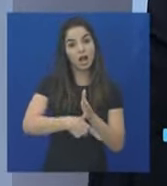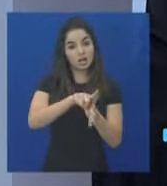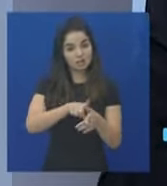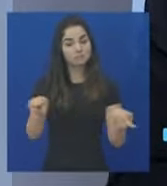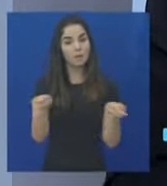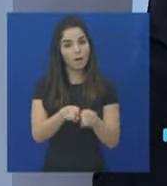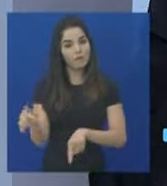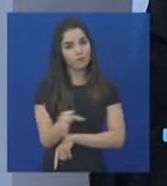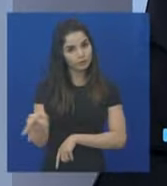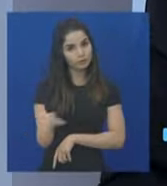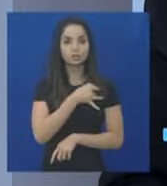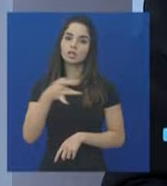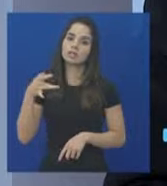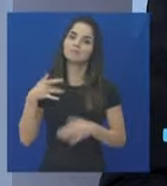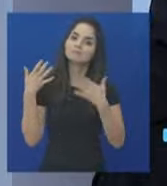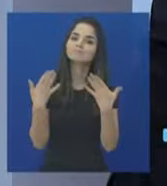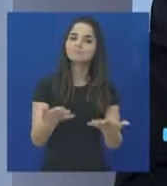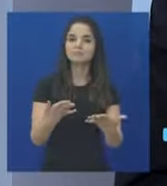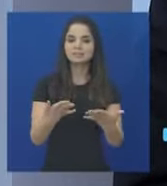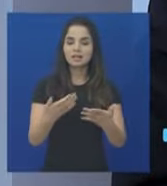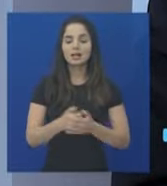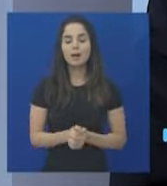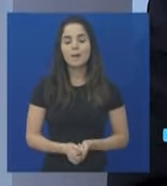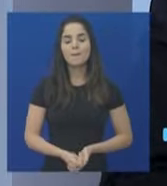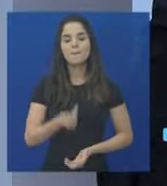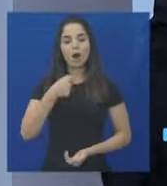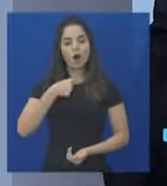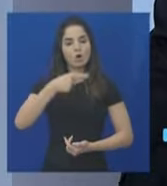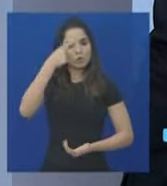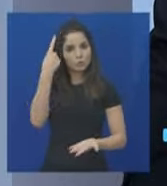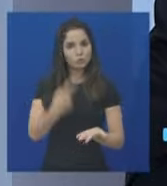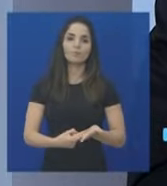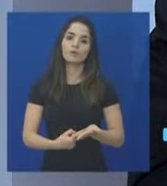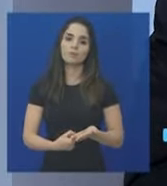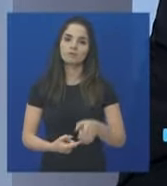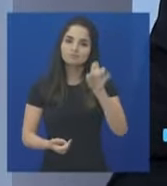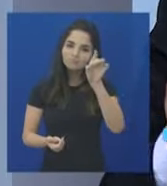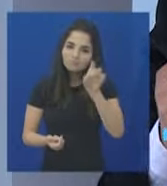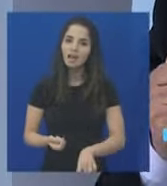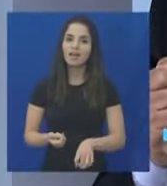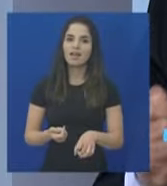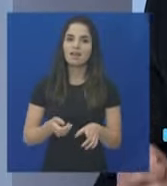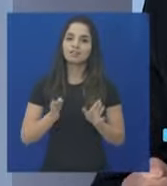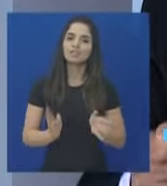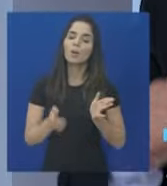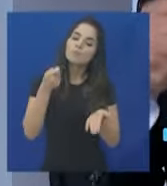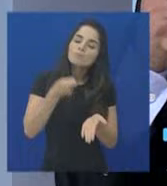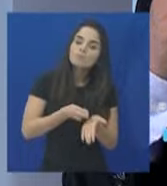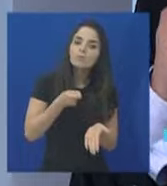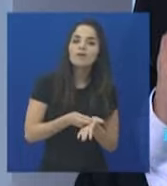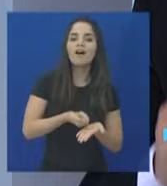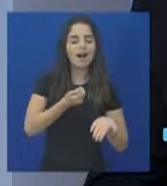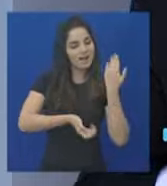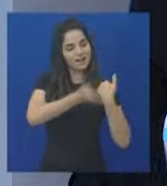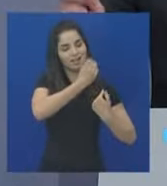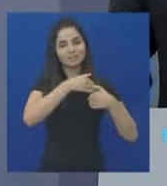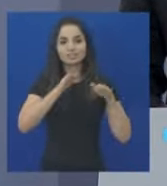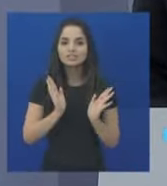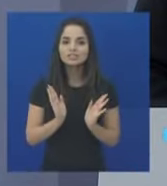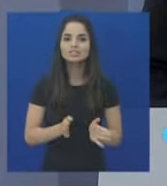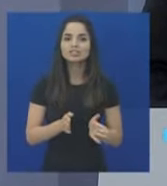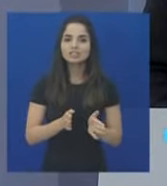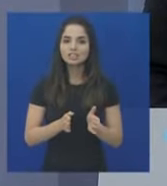funcionando para o cidadão. É esse que é o nosso compromisso. É esse que é o nosso, que já provamos no passado, ter possibilidade de fazer.